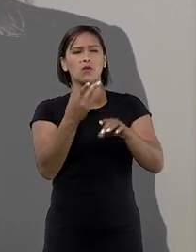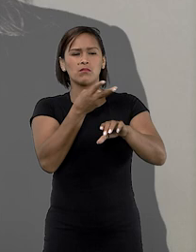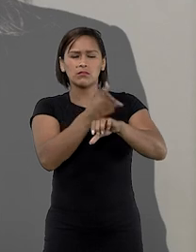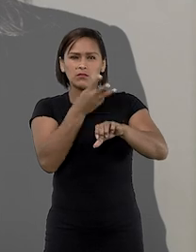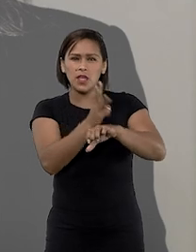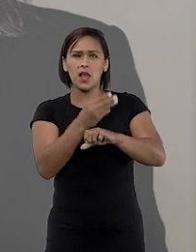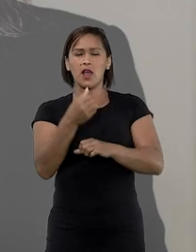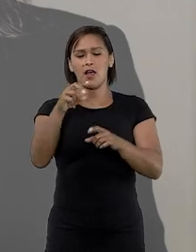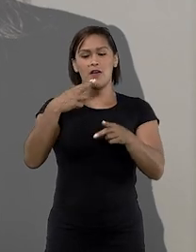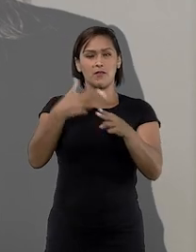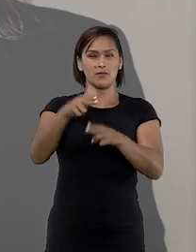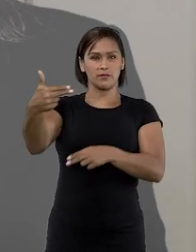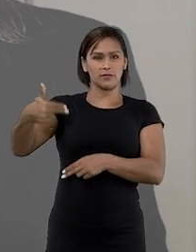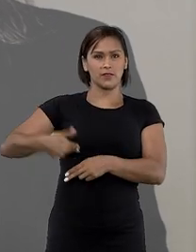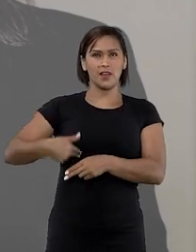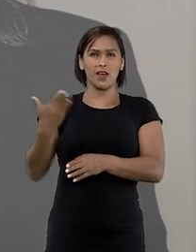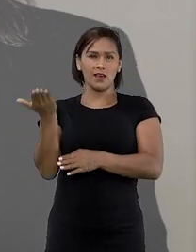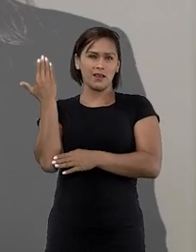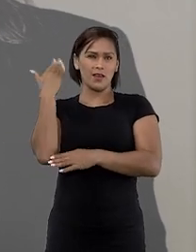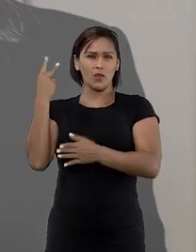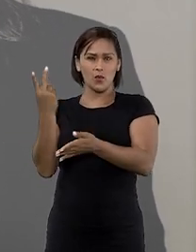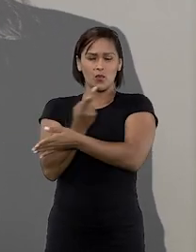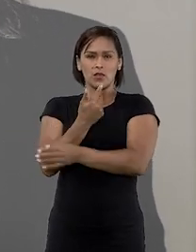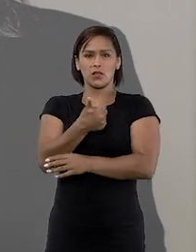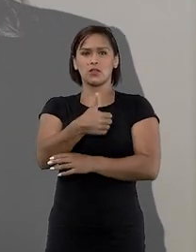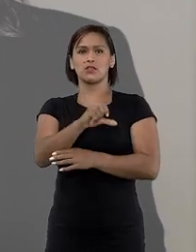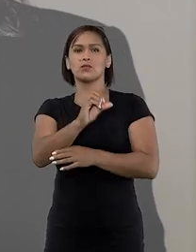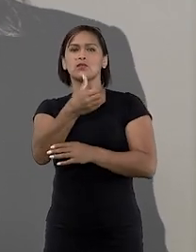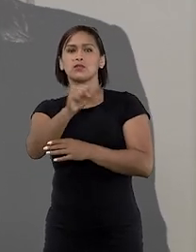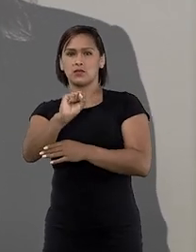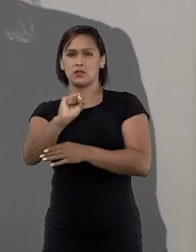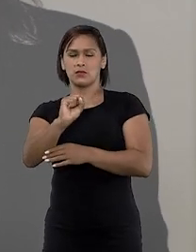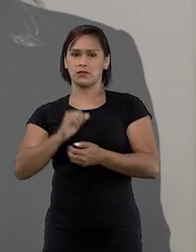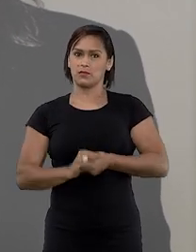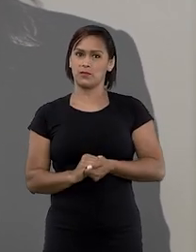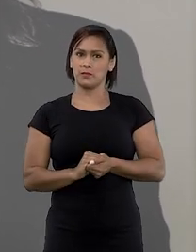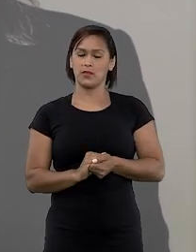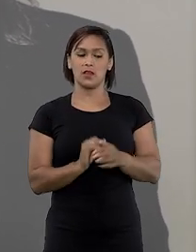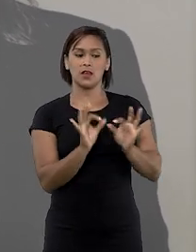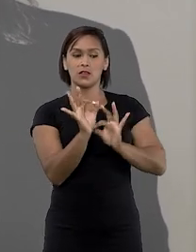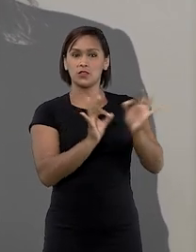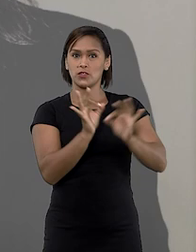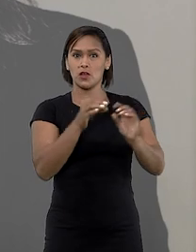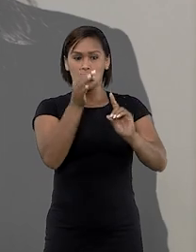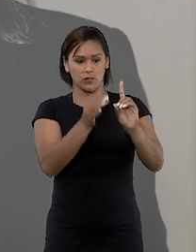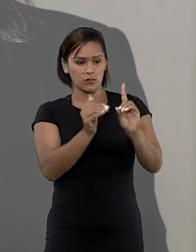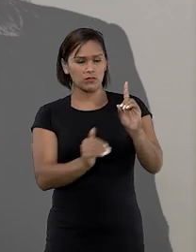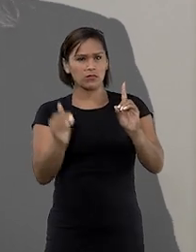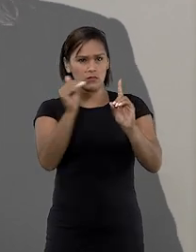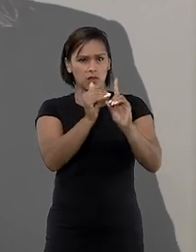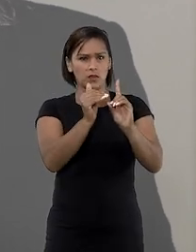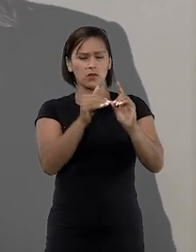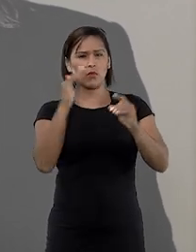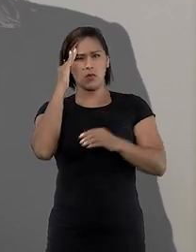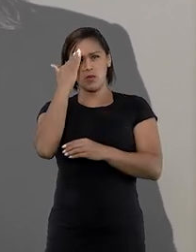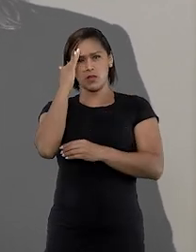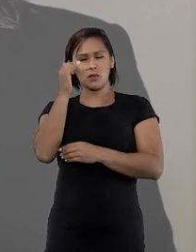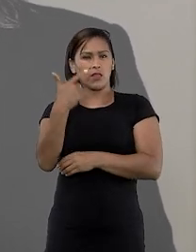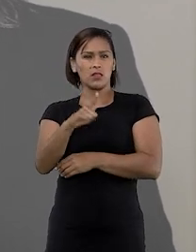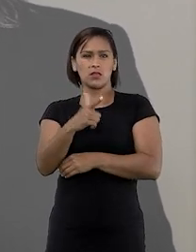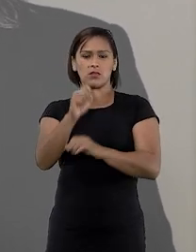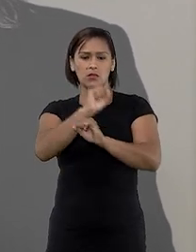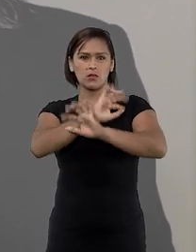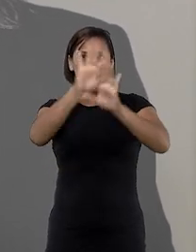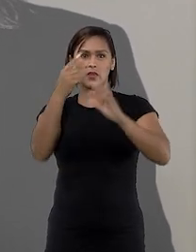sobre a facada que ele sofreu durante a campanha eleitoral de 2018. De acordo com o desembargador convocado, não há evidências